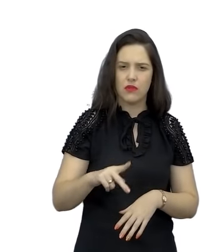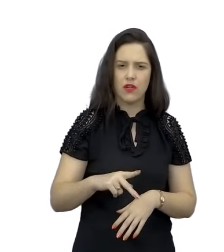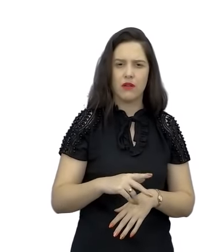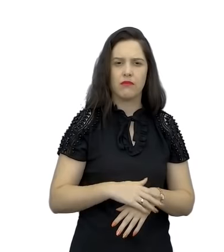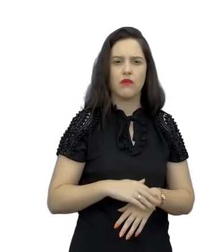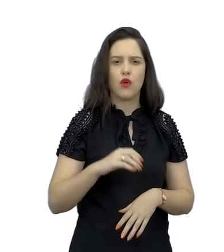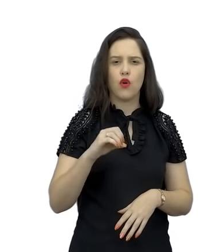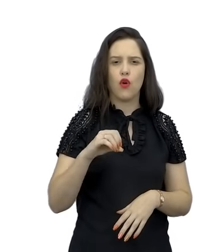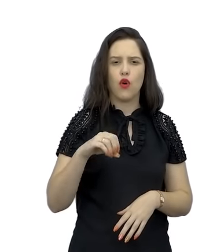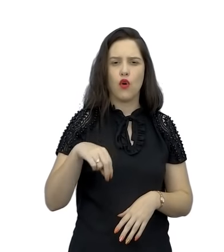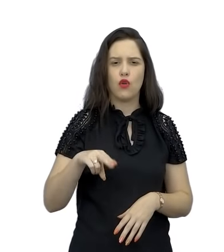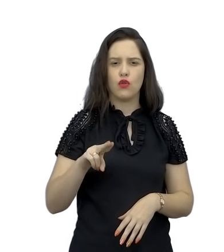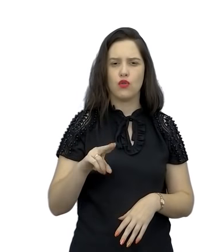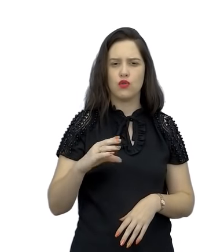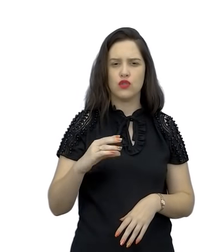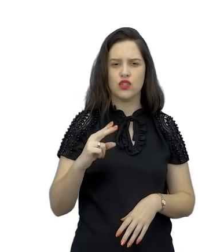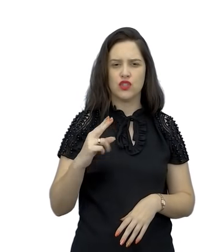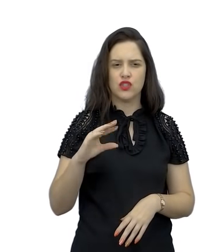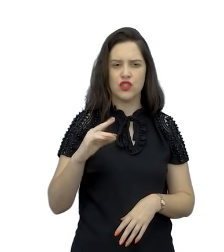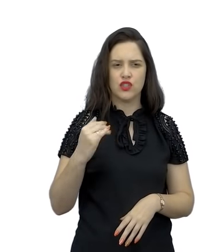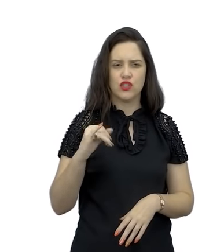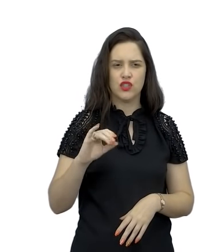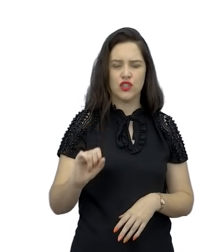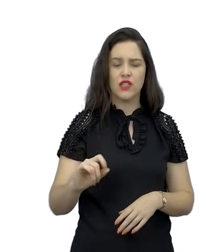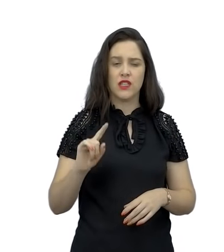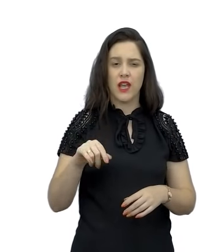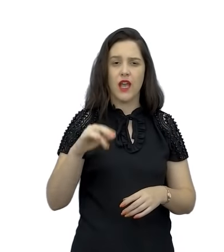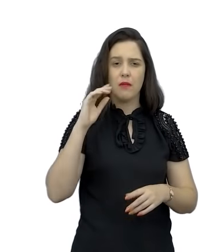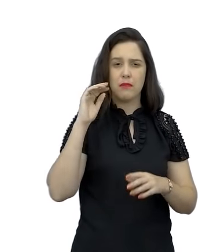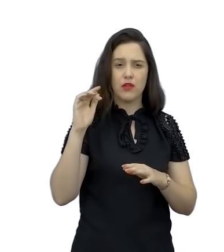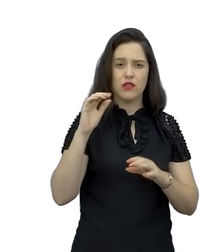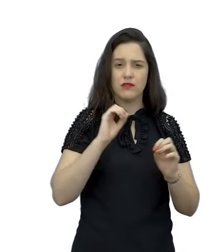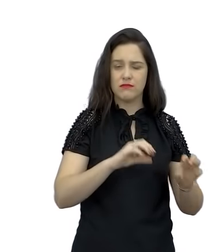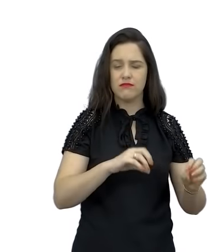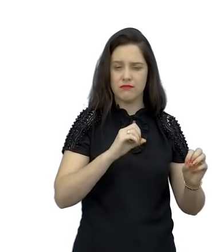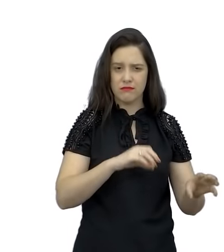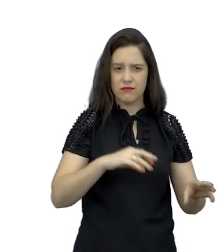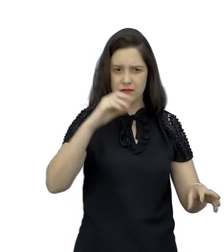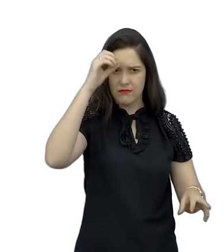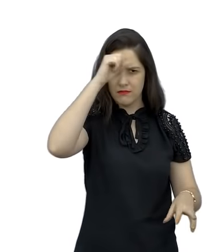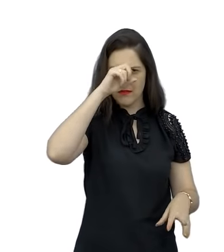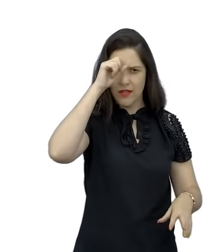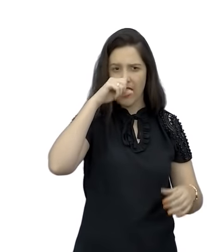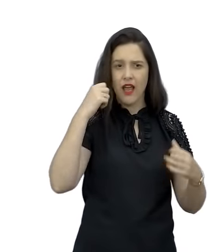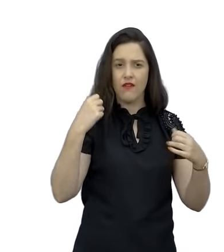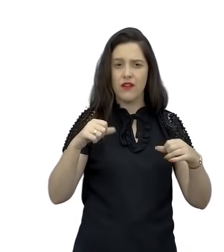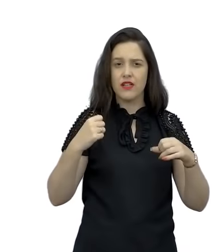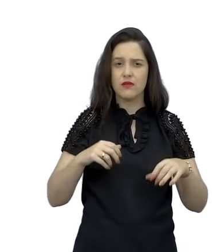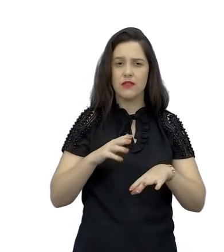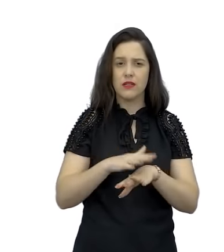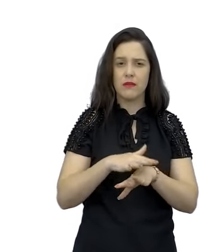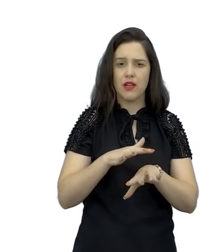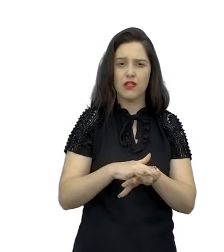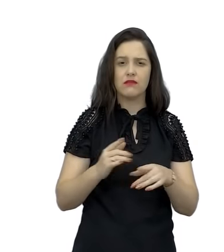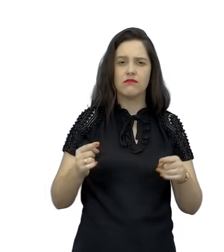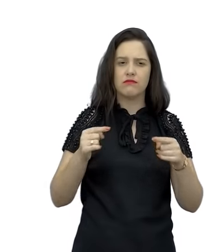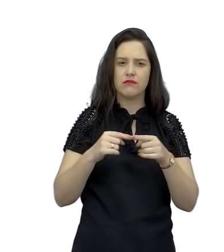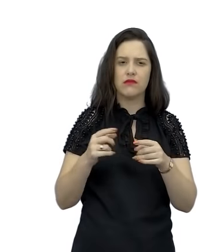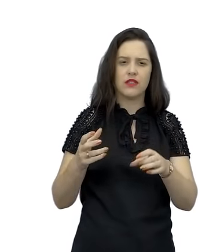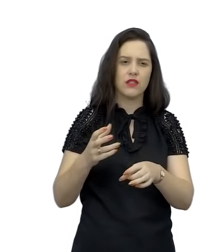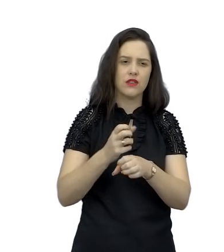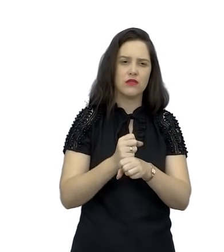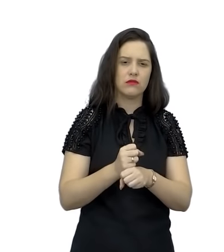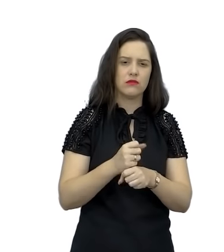que é a metodologia de ensino e aprendizagem, avaliação de matemática através